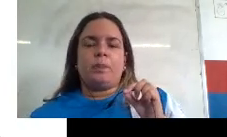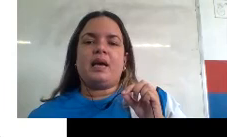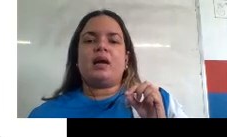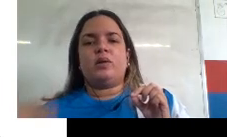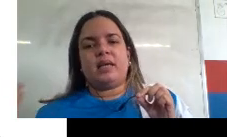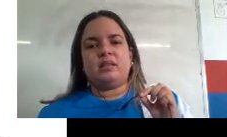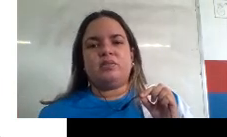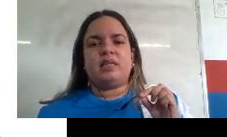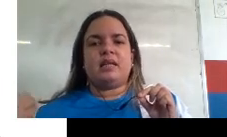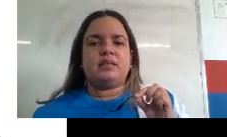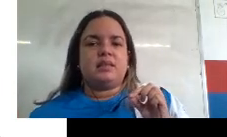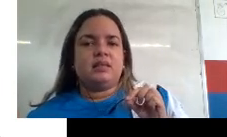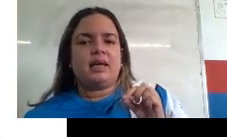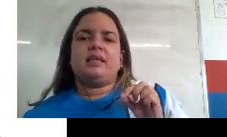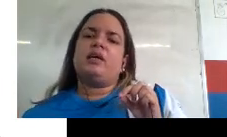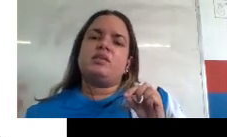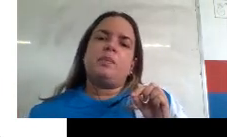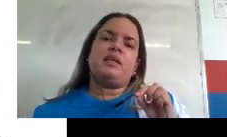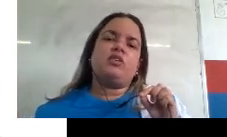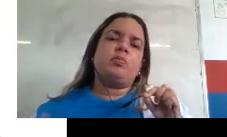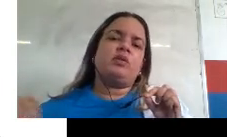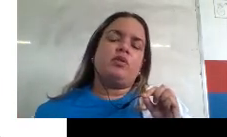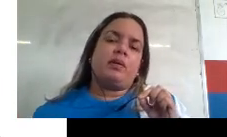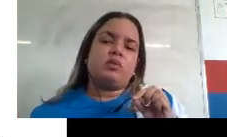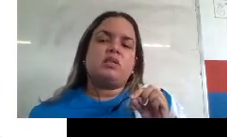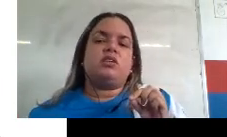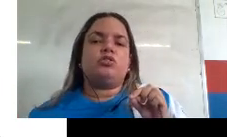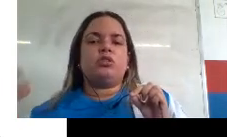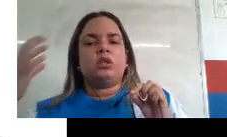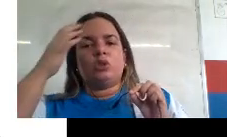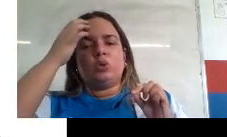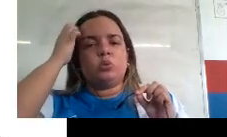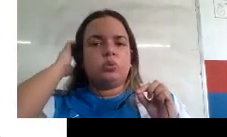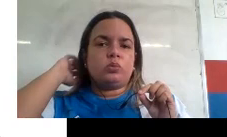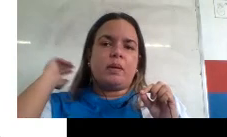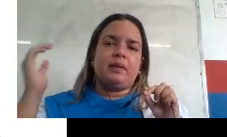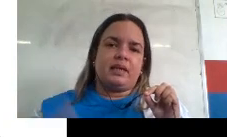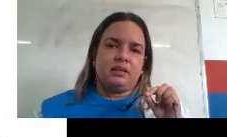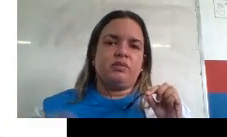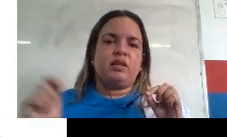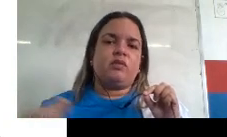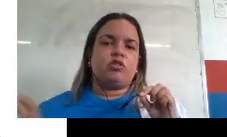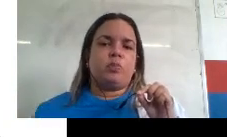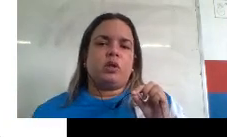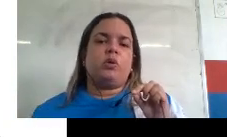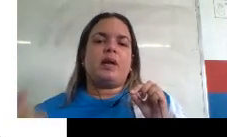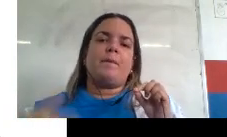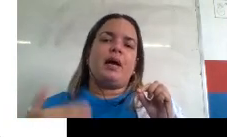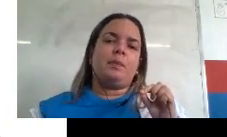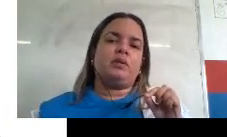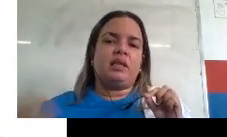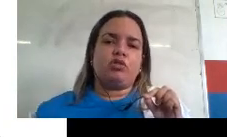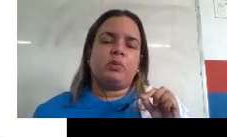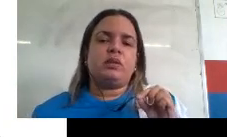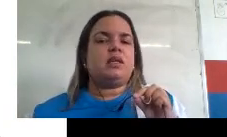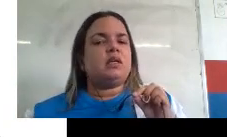poder copiar. Quando é a atividade de caderno, sempre está disponível para vocês no aplicativo, né? Então, vocês podem copiar